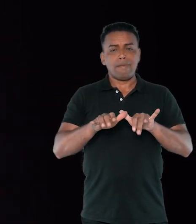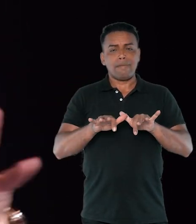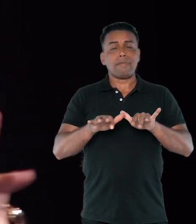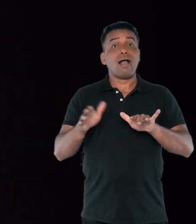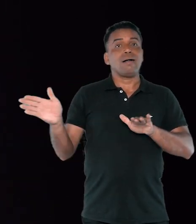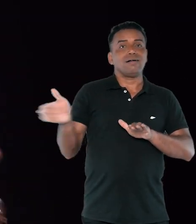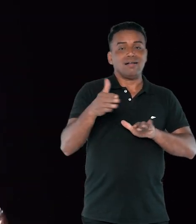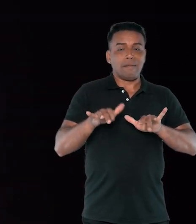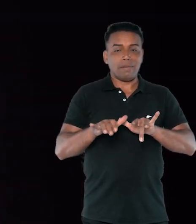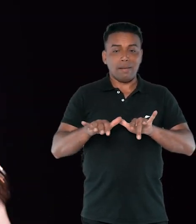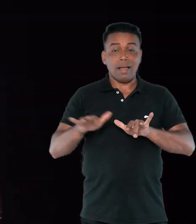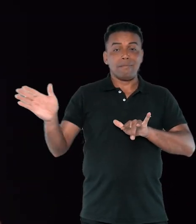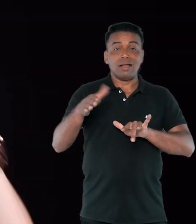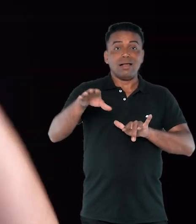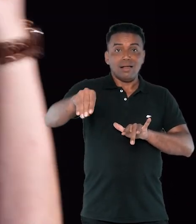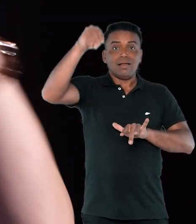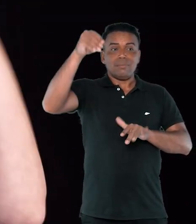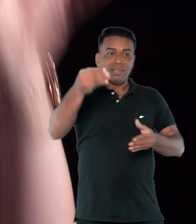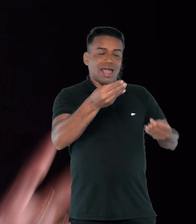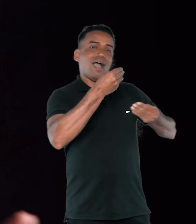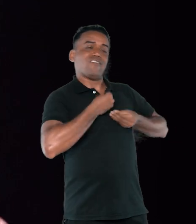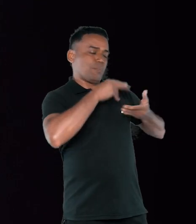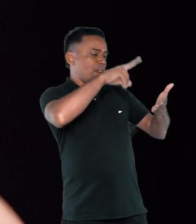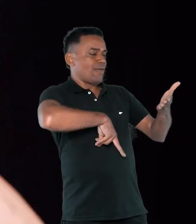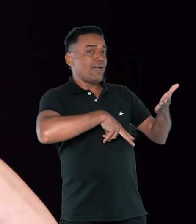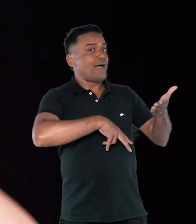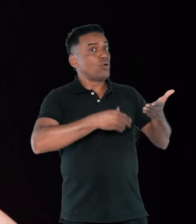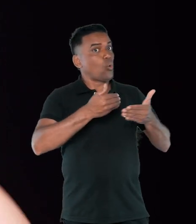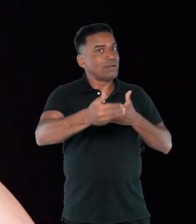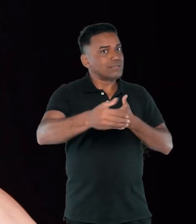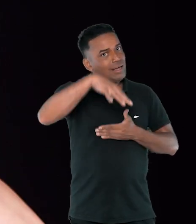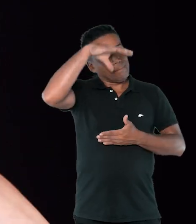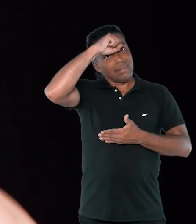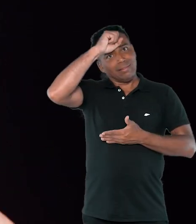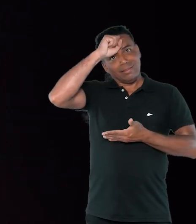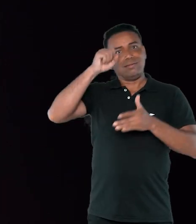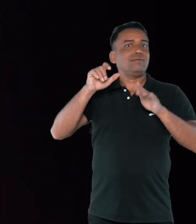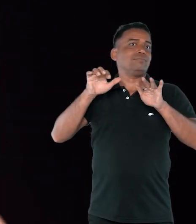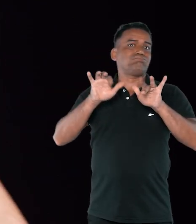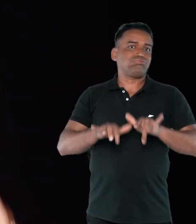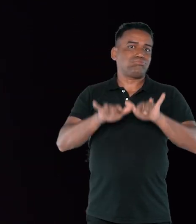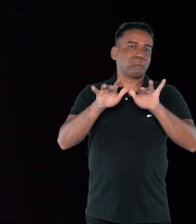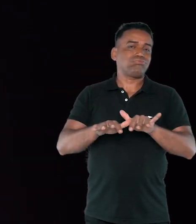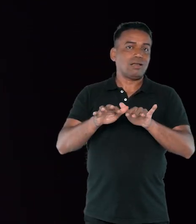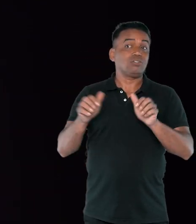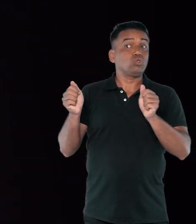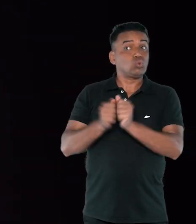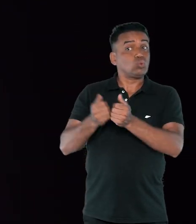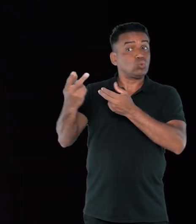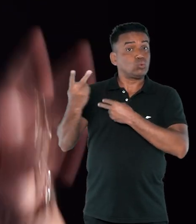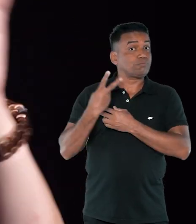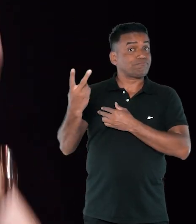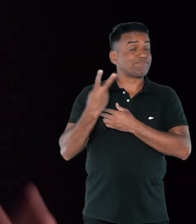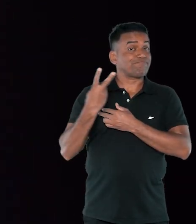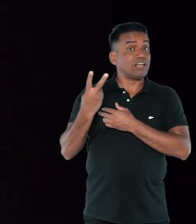Francisco, a gente estava um pouco mais afastada, assim, por questões de rotina mesmo. Já não estava mais em agência,